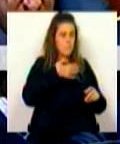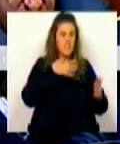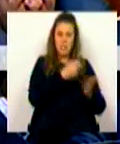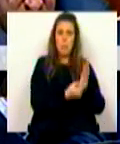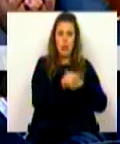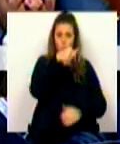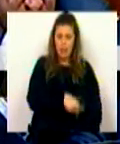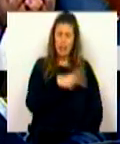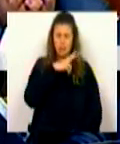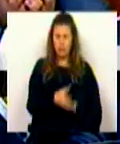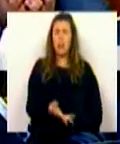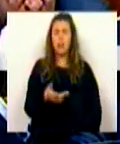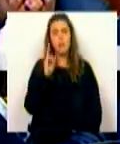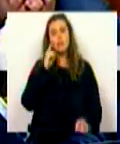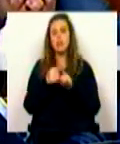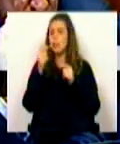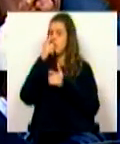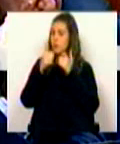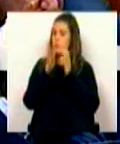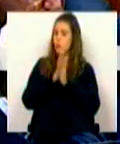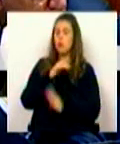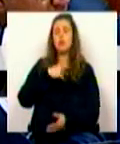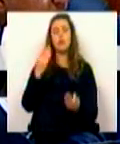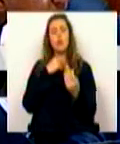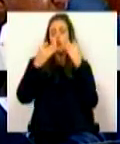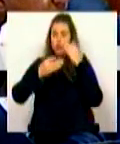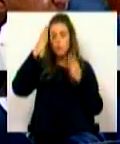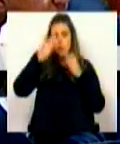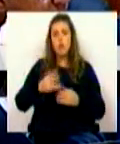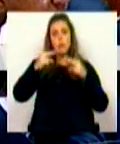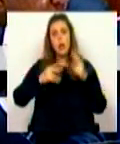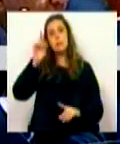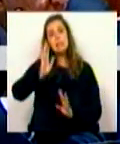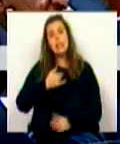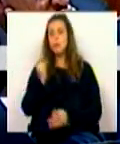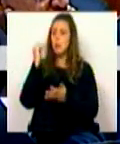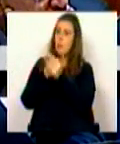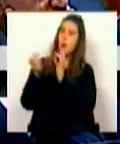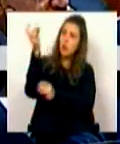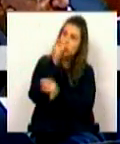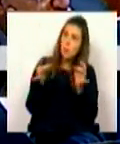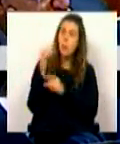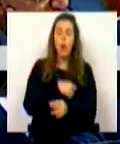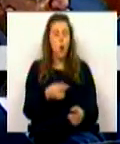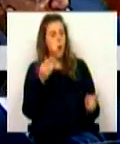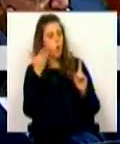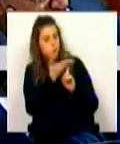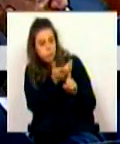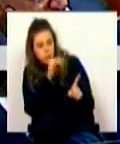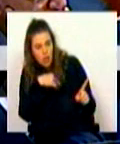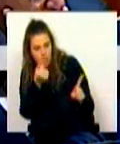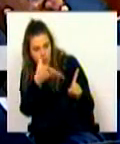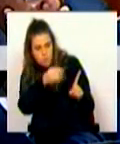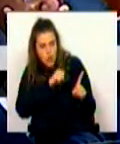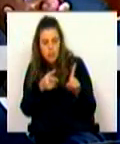cá impostos, para assegurar a todos os portugueses justiça fiscal, nós temos que ter impostos europeus que tributem esses rendimentos que não